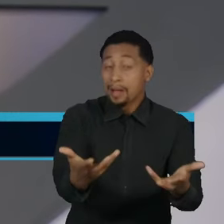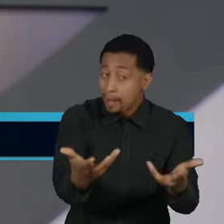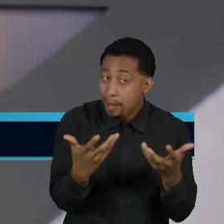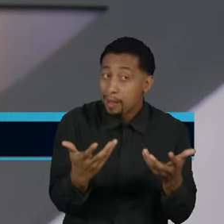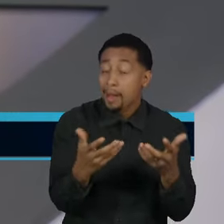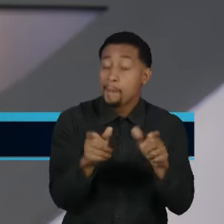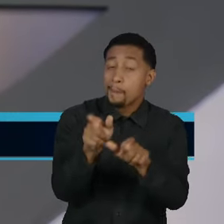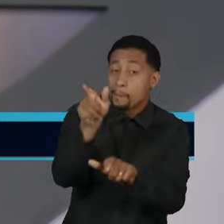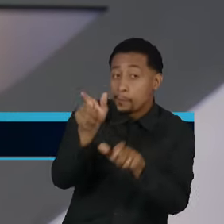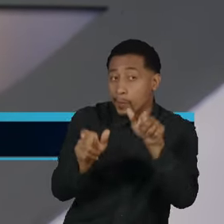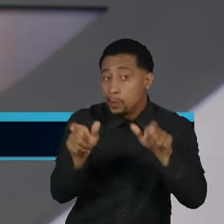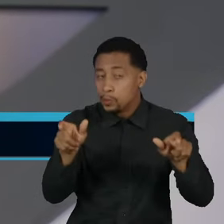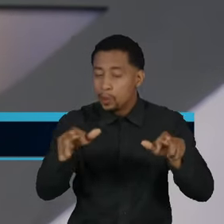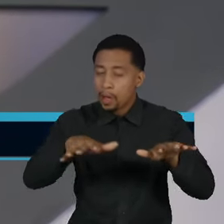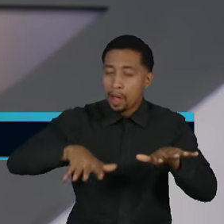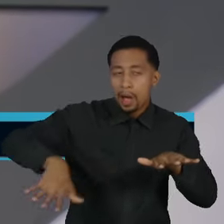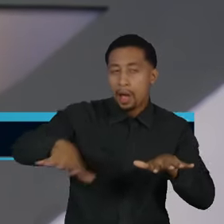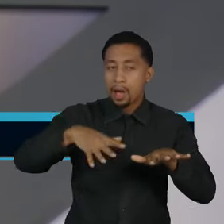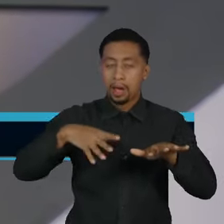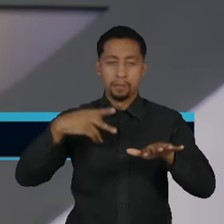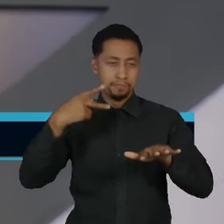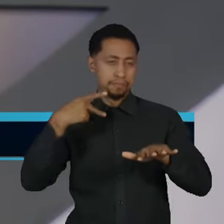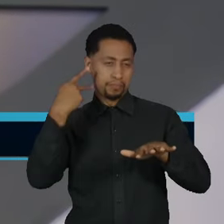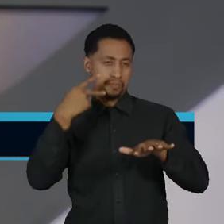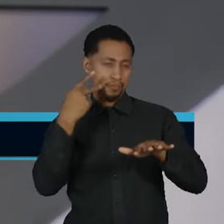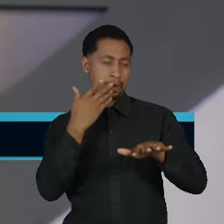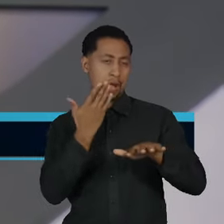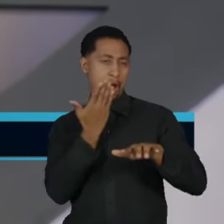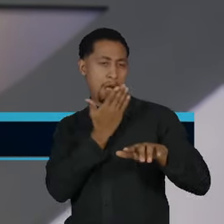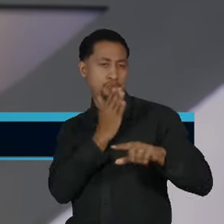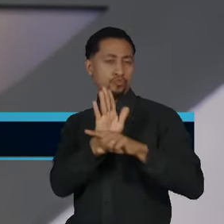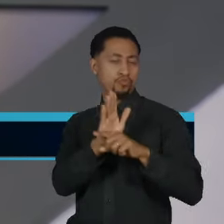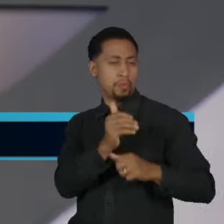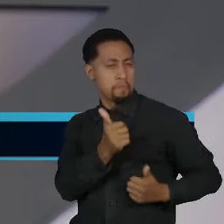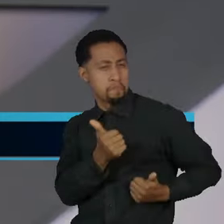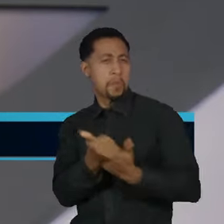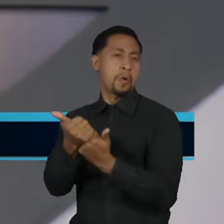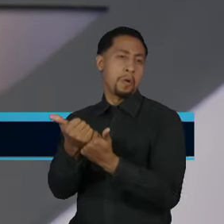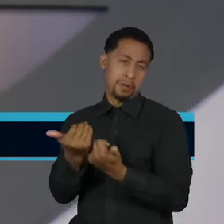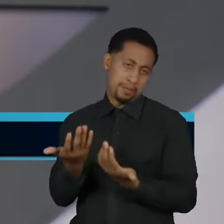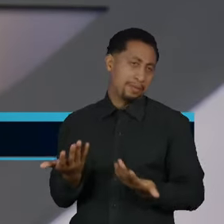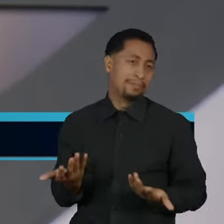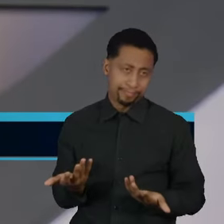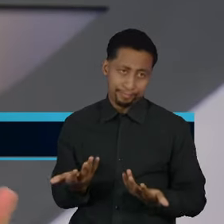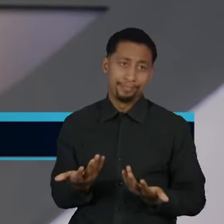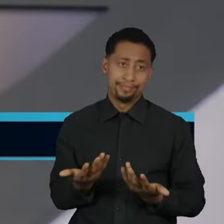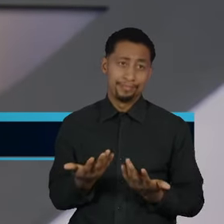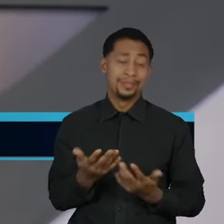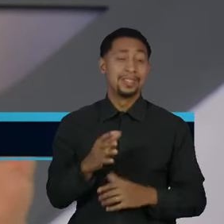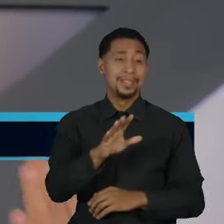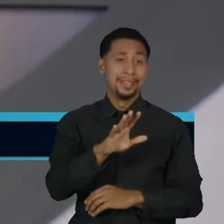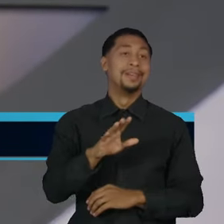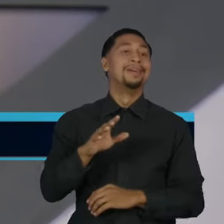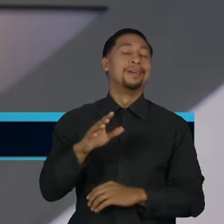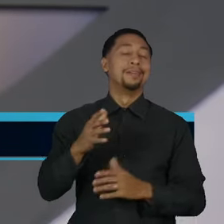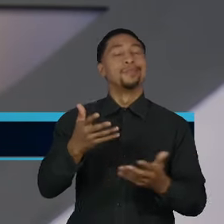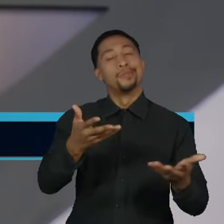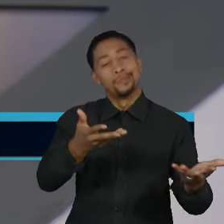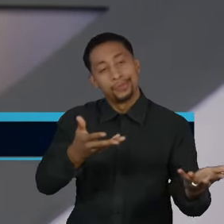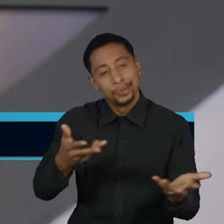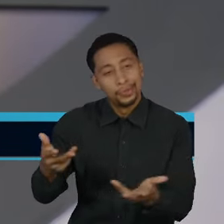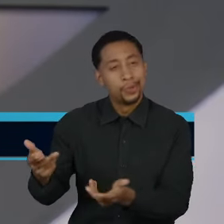políticos que o apoiam na rede internacional. Aí já fez convite,